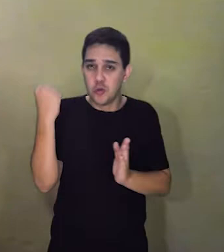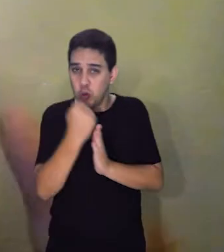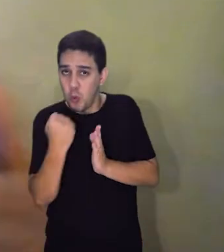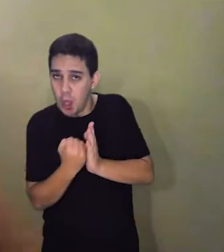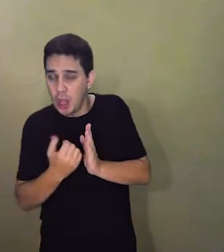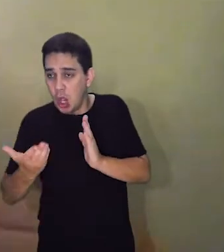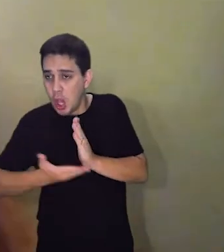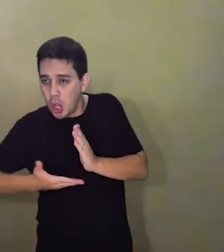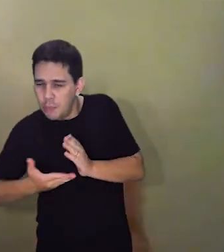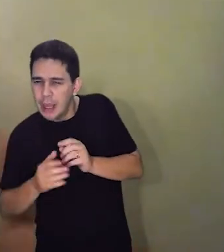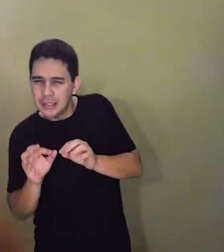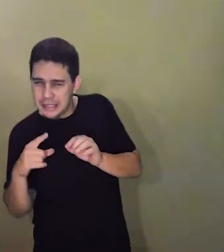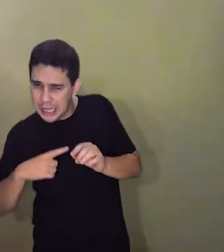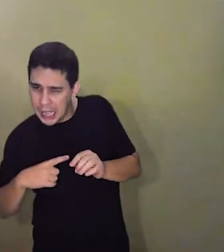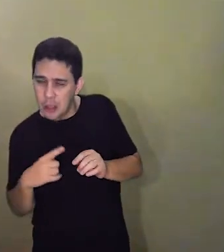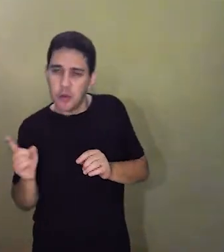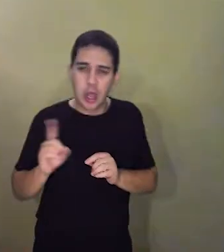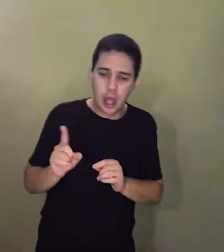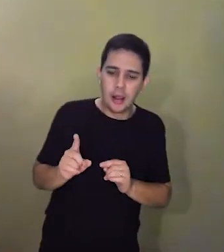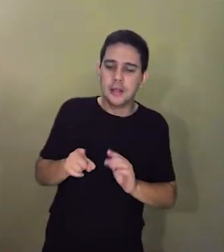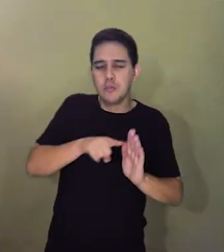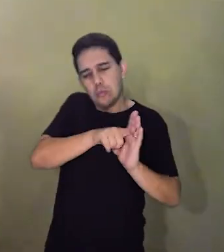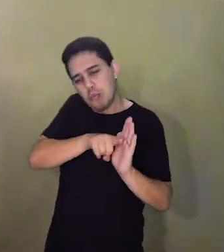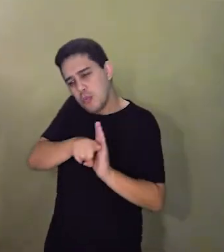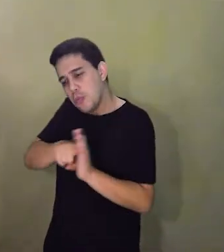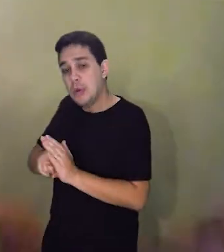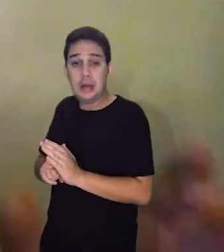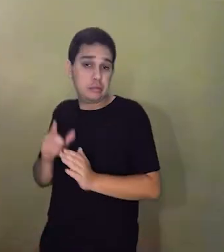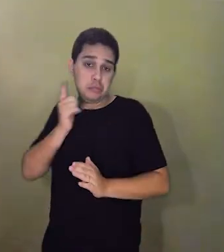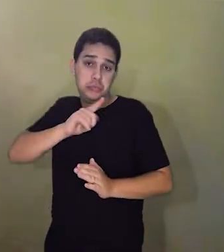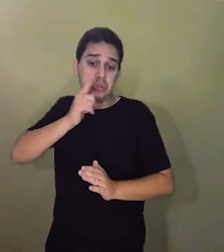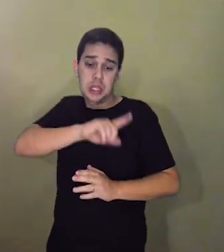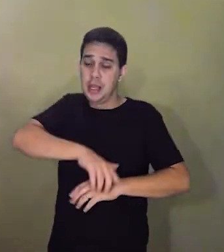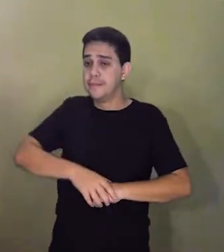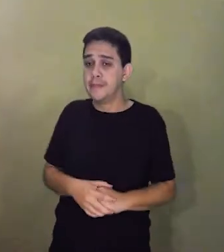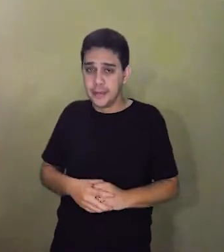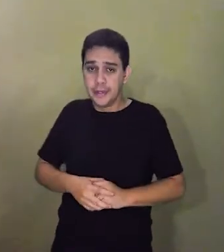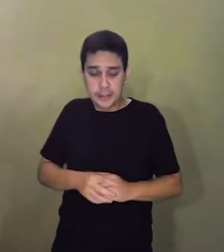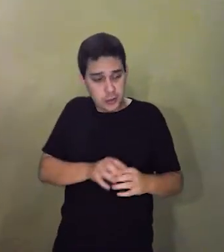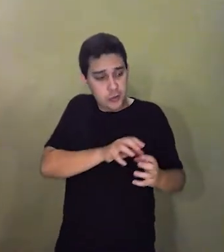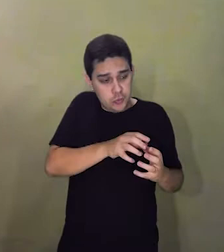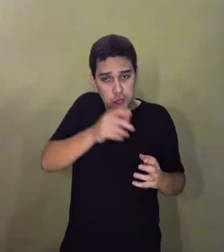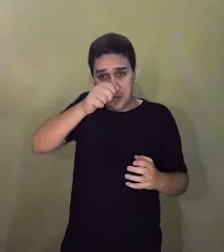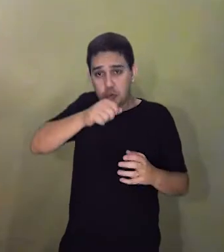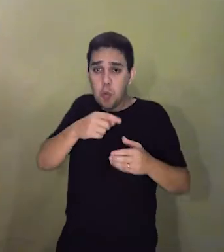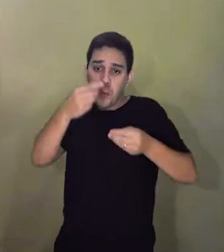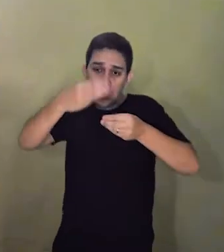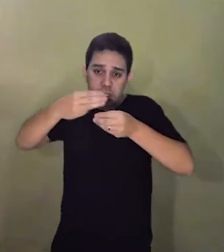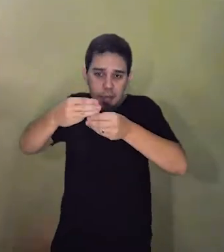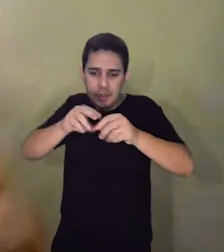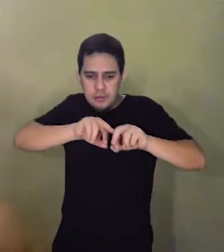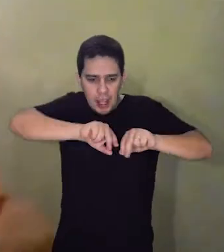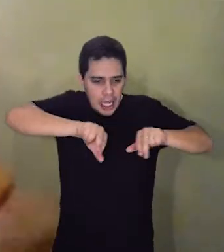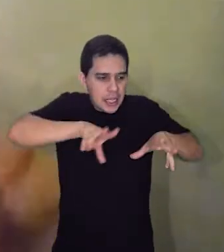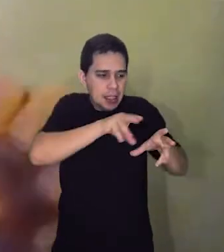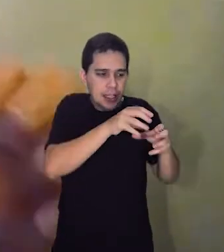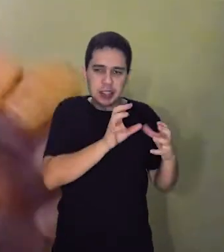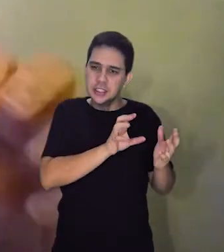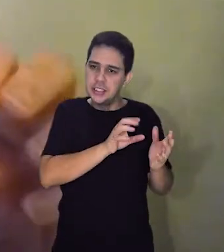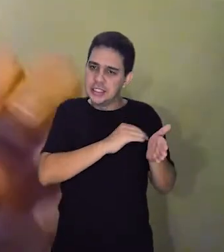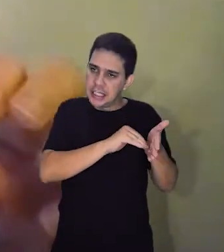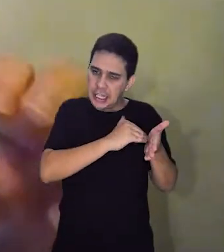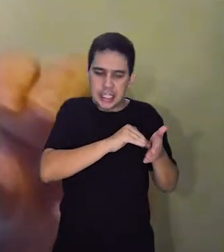vem esses comitês, quando são replicados no município, tem uma integração das entidades que resolvem isso. Então, não